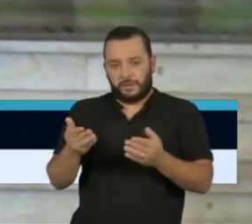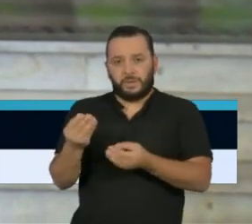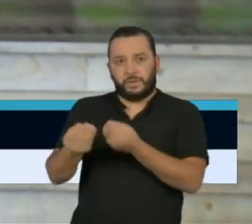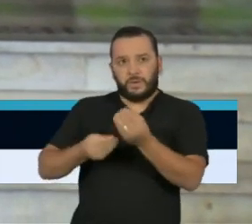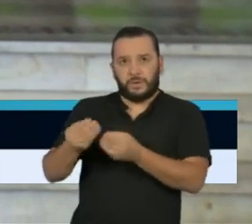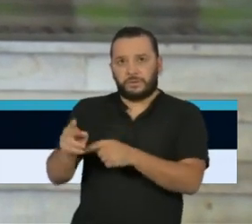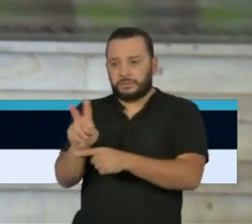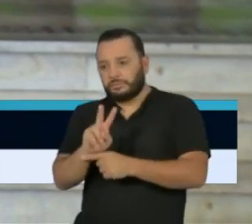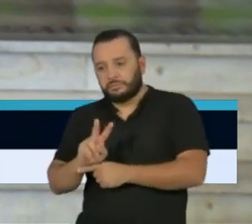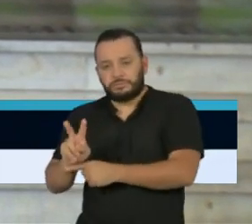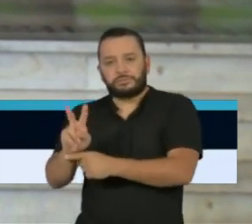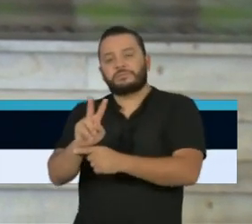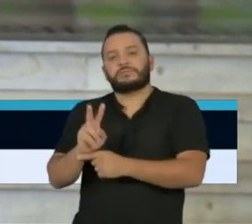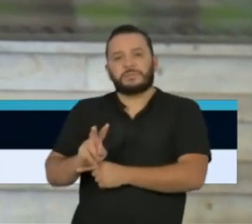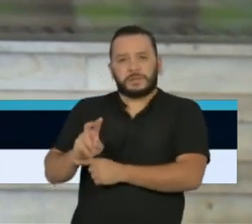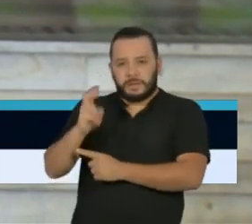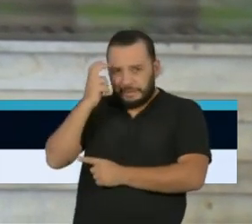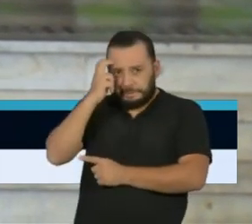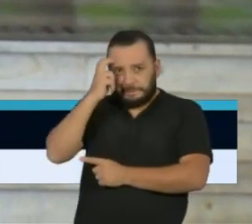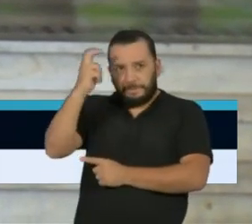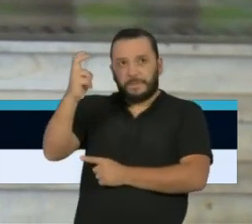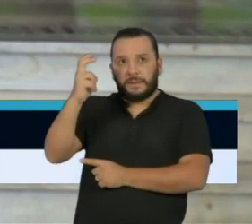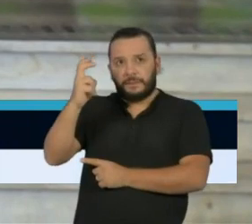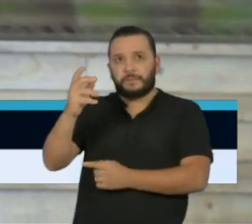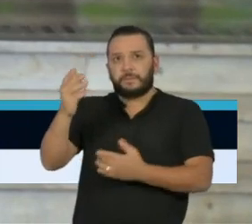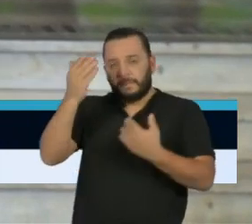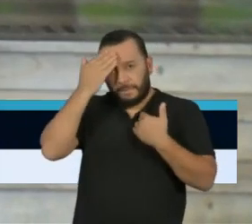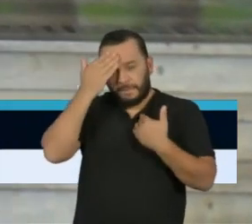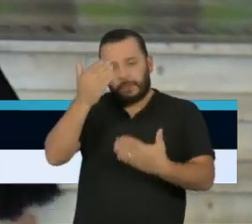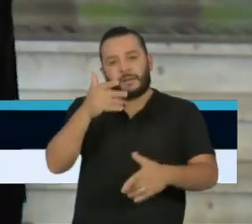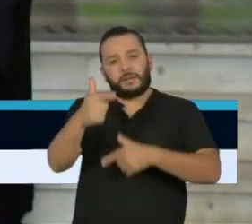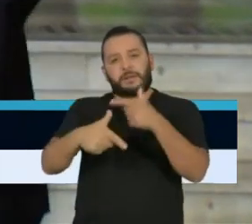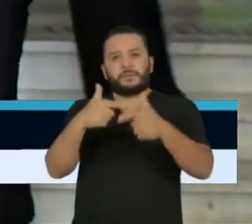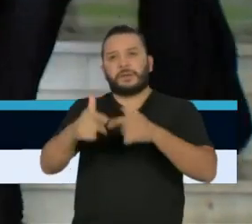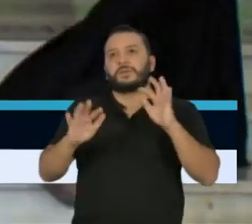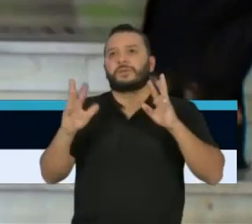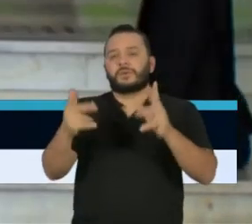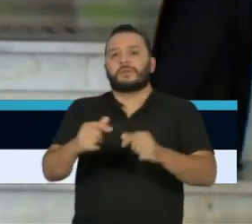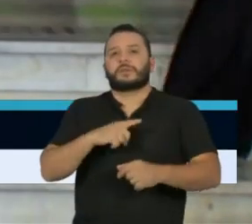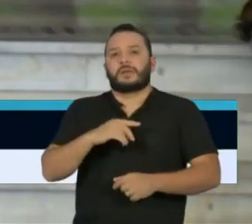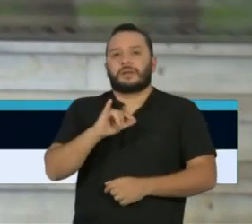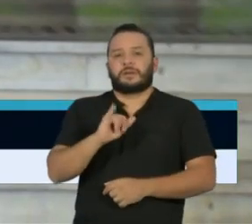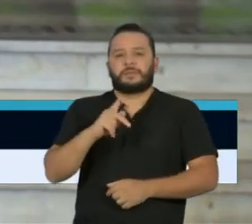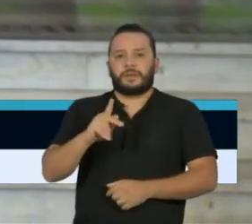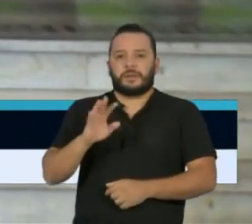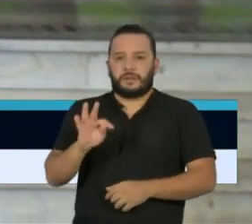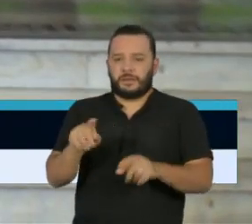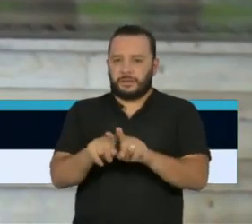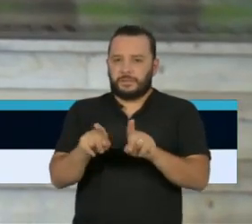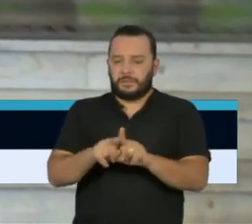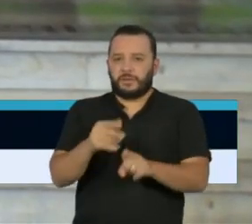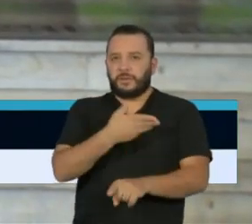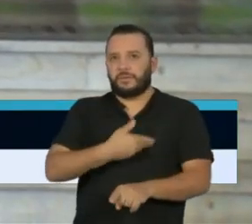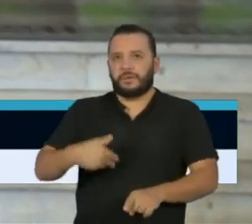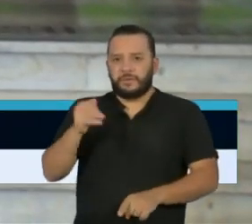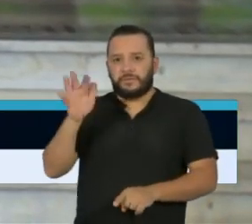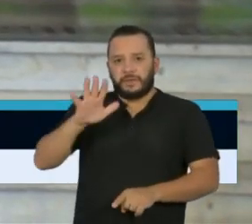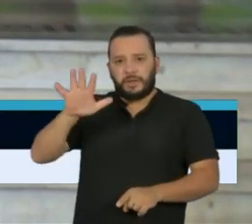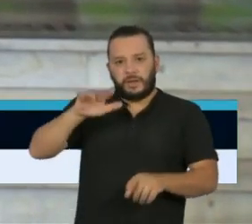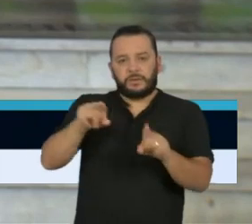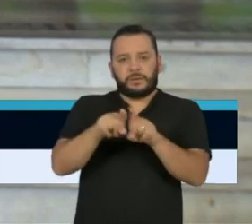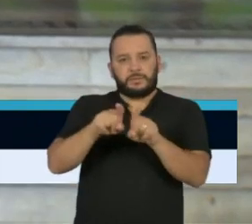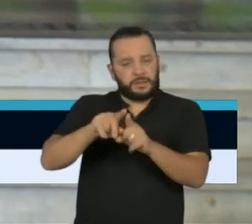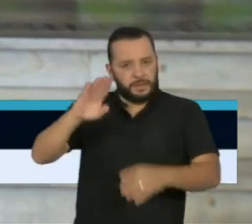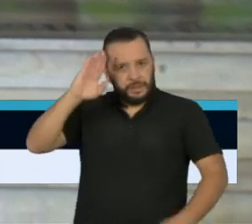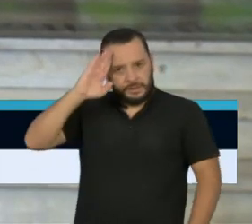monitoramento inteligente, e agradecemos o trabalho de todos. Temos a equipe do IPT, inclusive do governo federal, Exército, temos